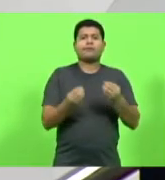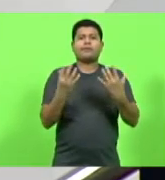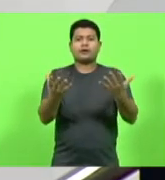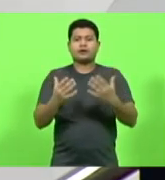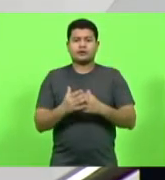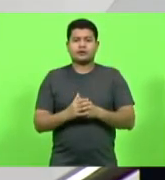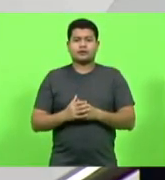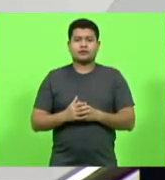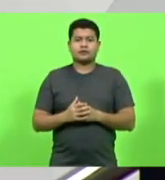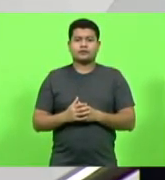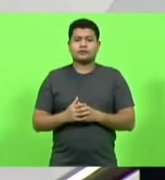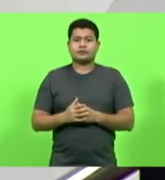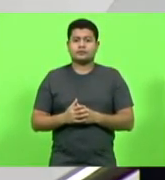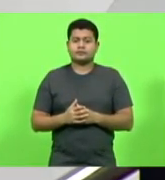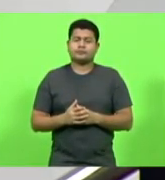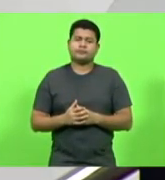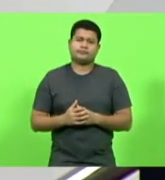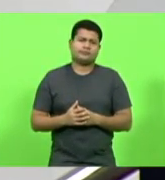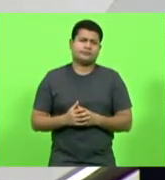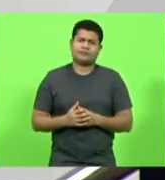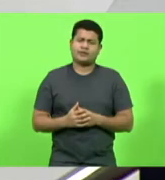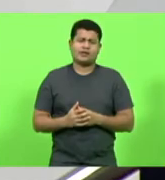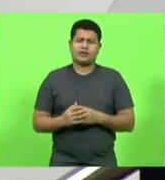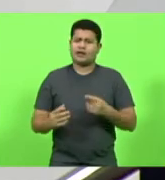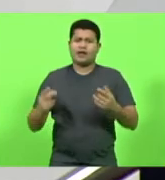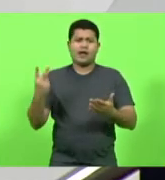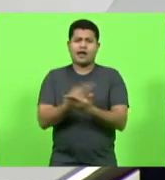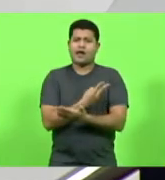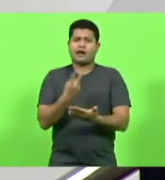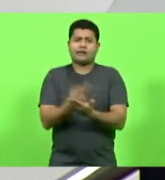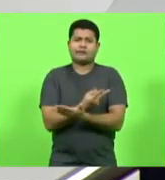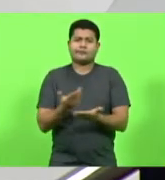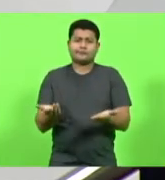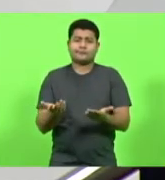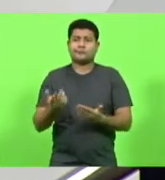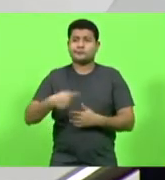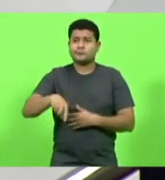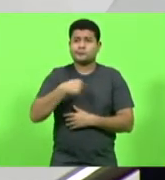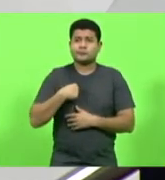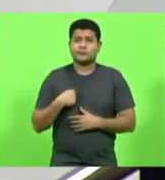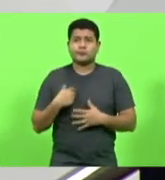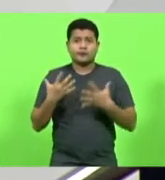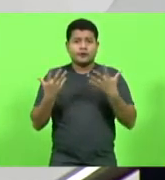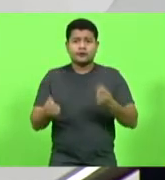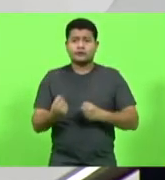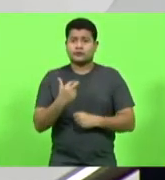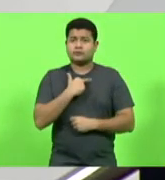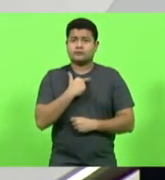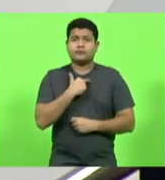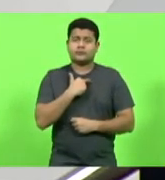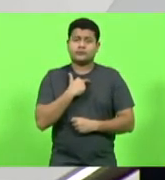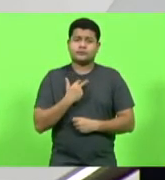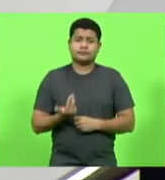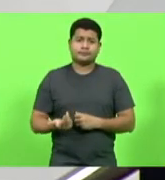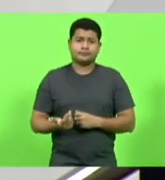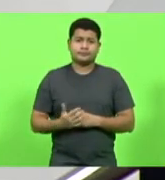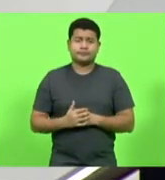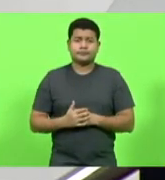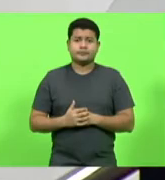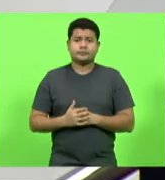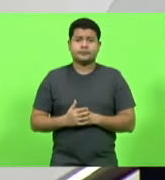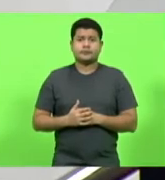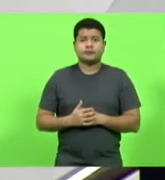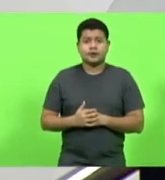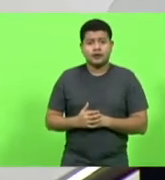vacinas. Gente, não está certo isso. E nós não podemos aceitar isso, deputado Berlanda. Não podemos,